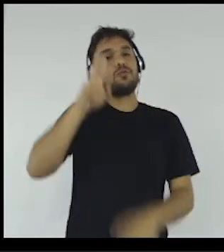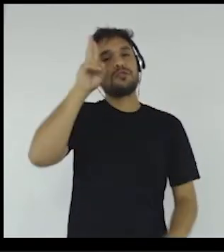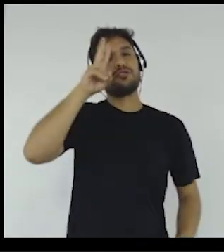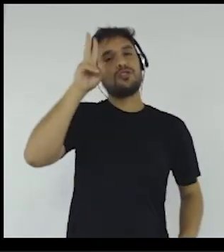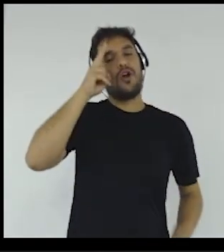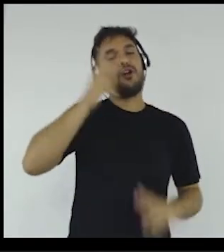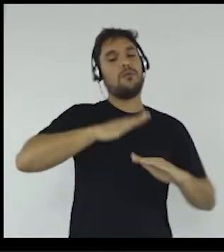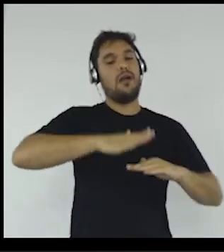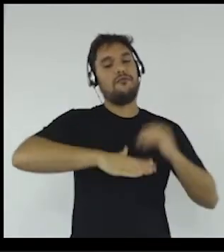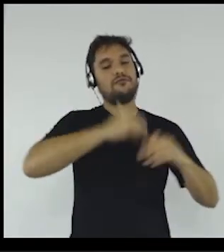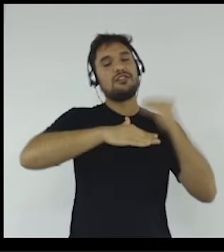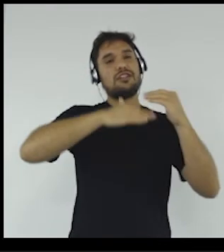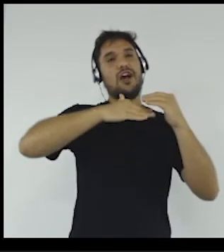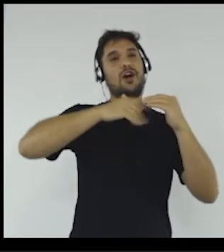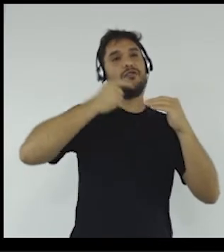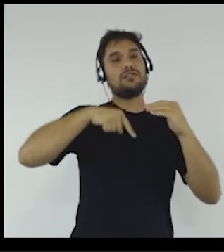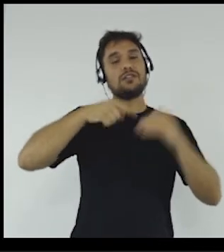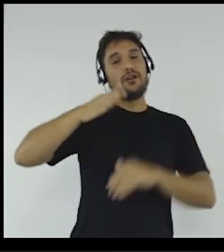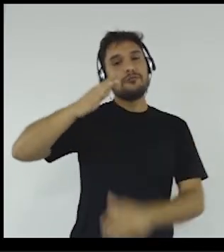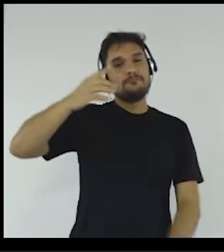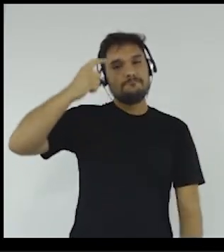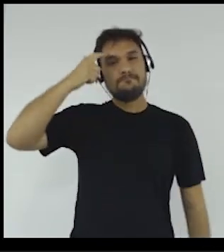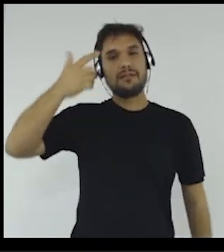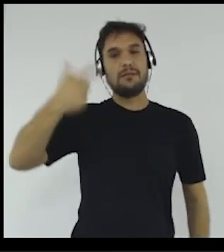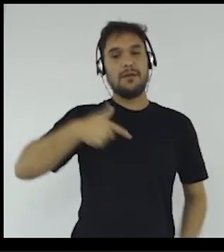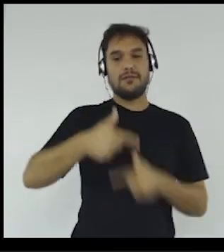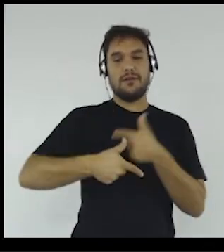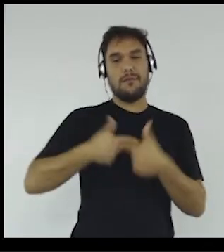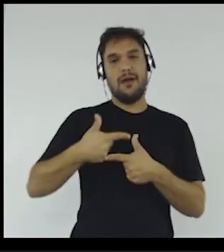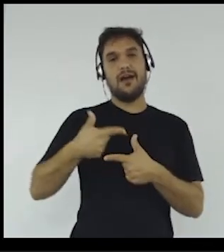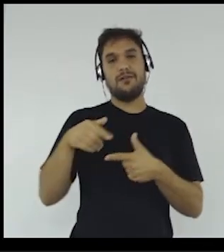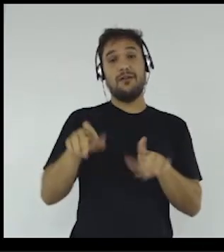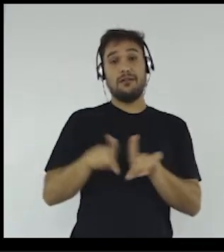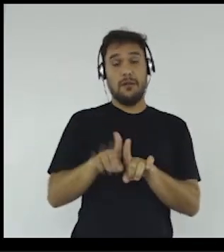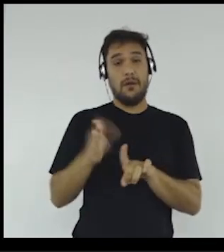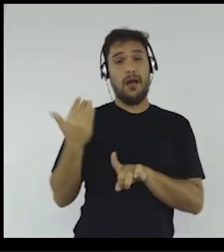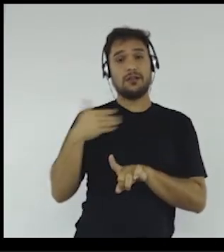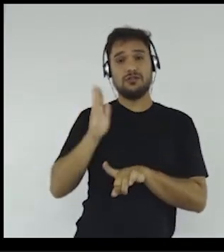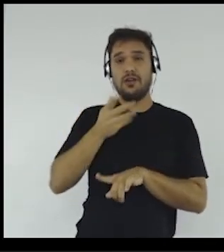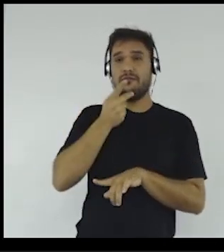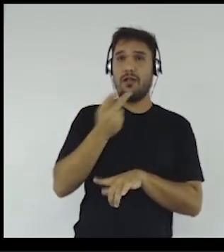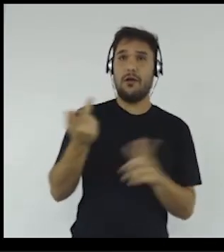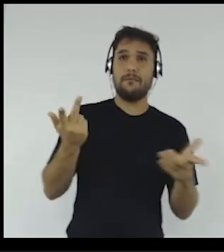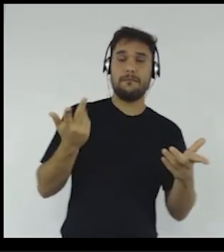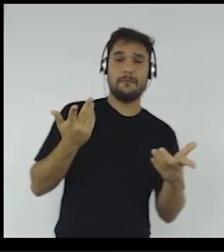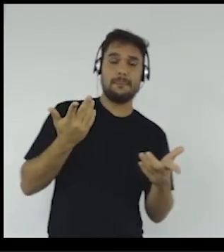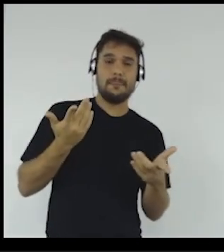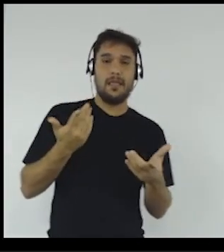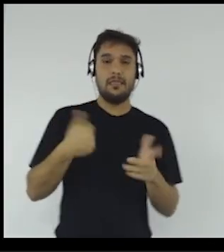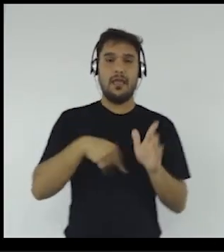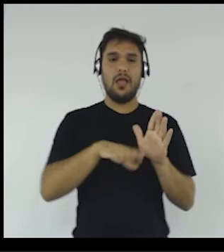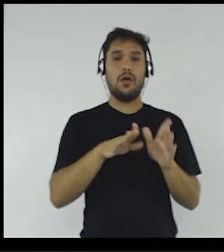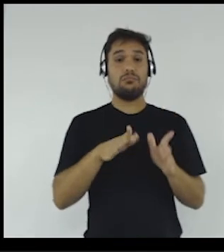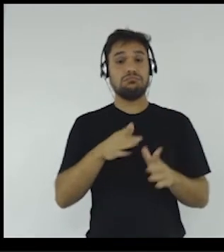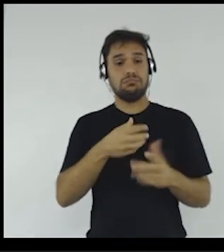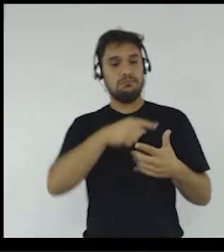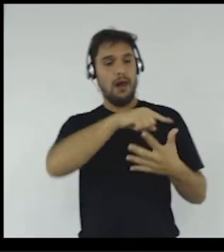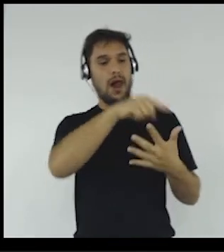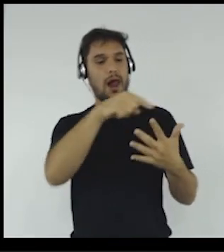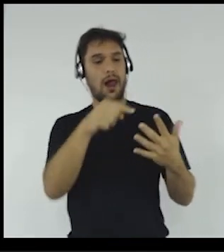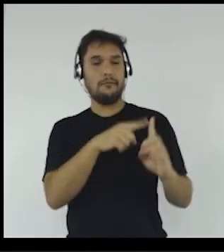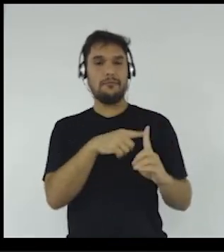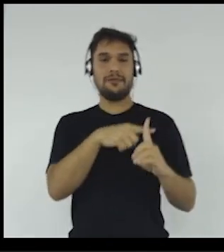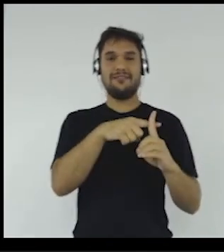a evolução dos seus pensamentos e trabalhos desenvolvidos, como aqui foi dito, com os consequentes benefícios ao